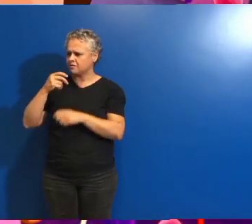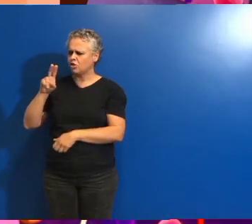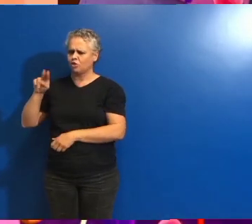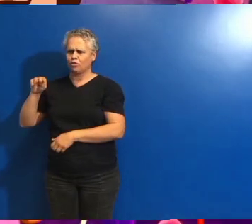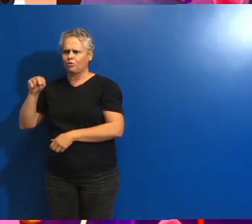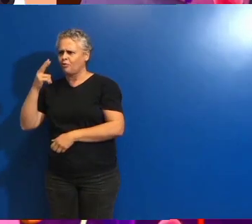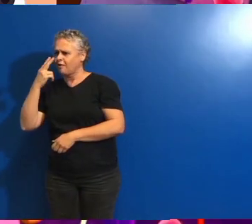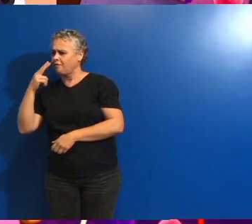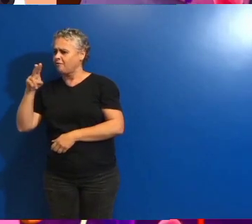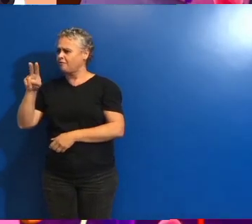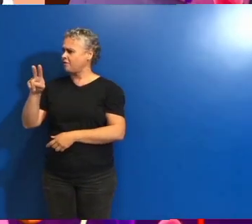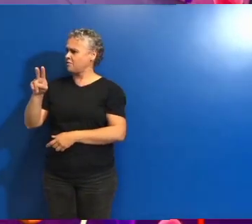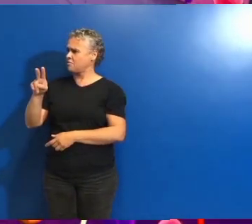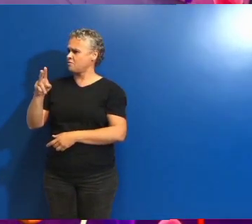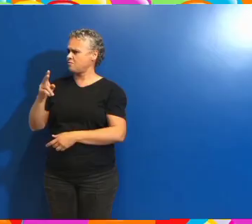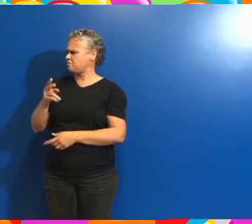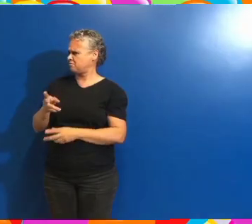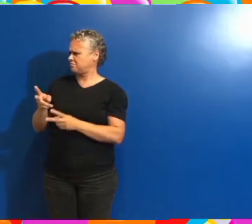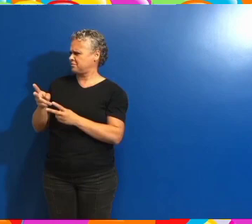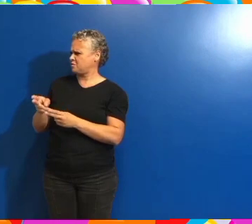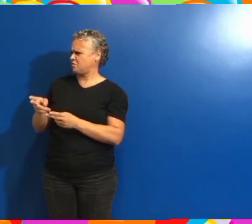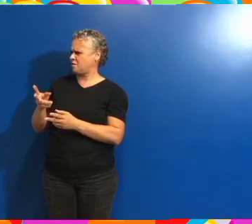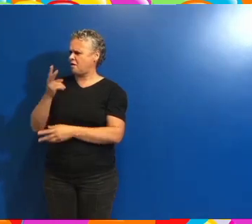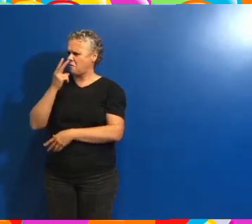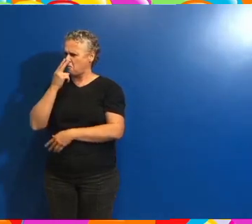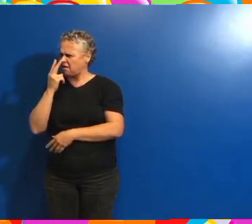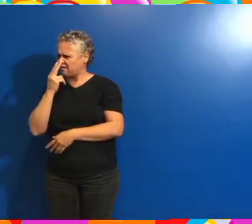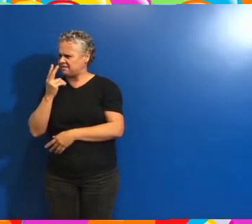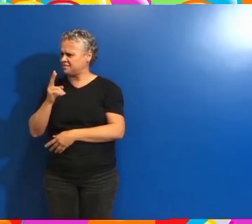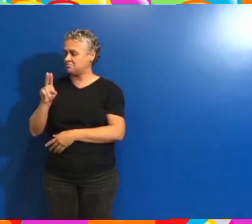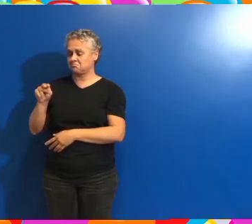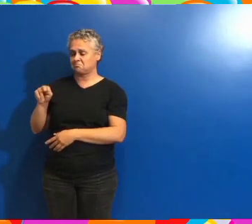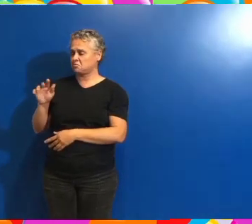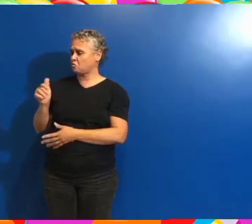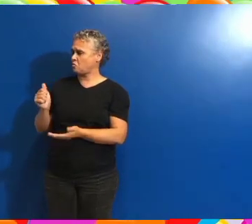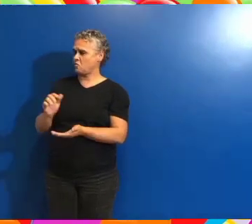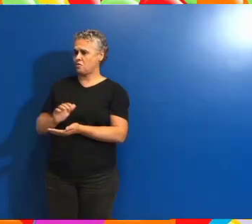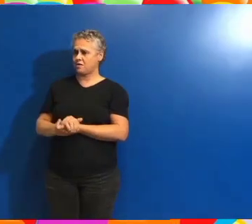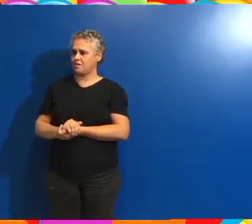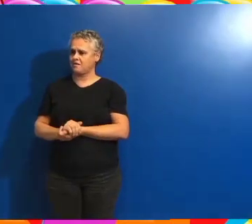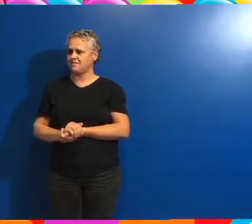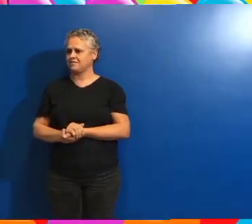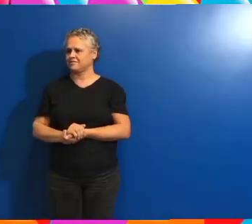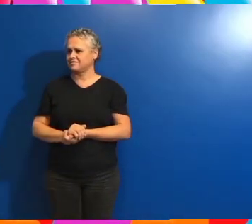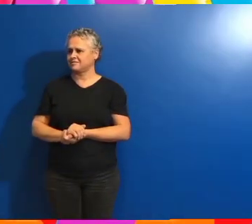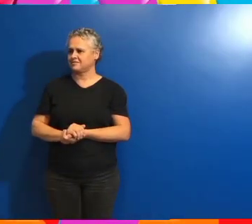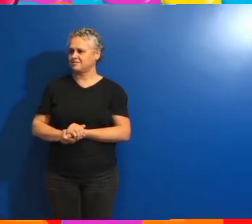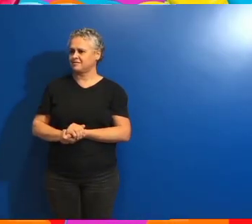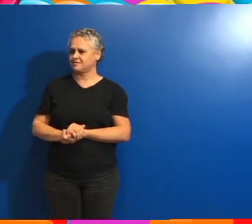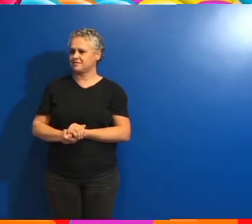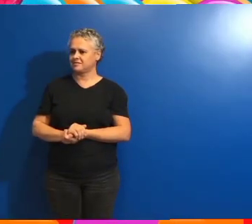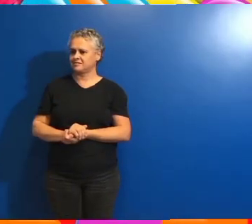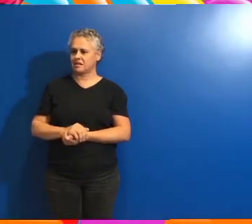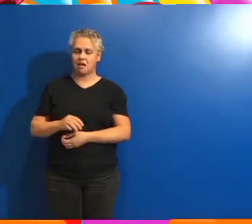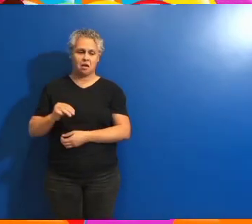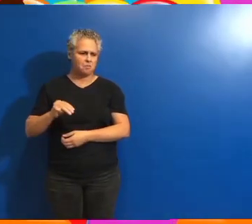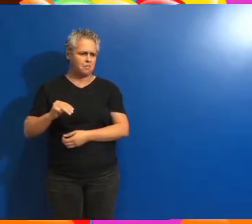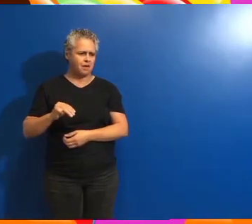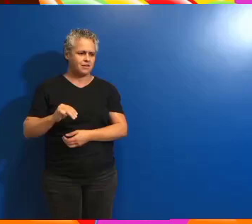tinham visto uma casa assim antes. Estavam tão felizes e não podiam resistir em comer aqueles doces deliciosos.